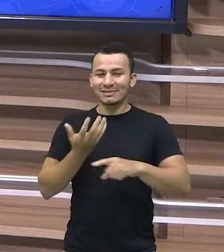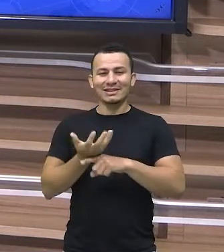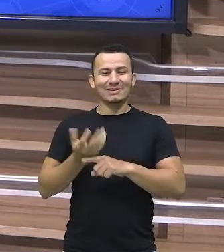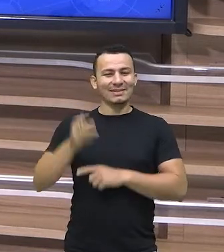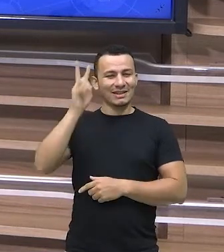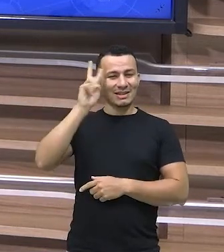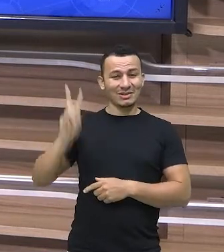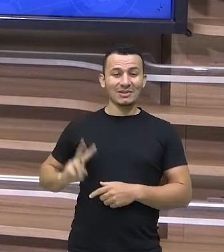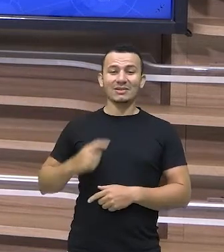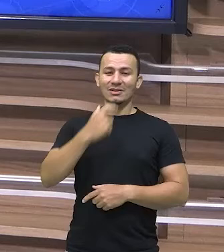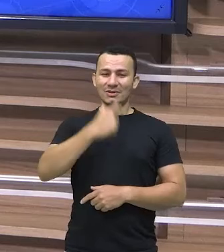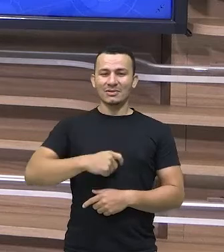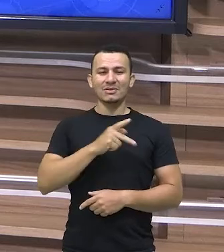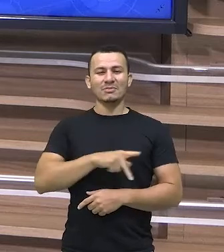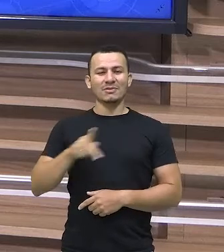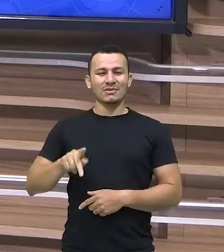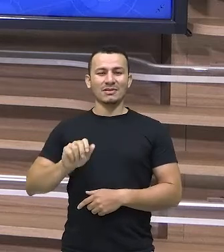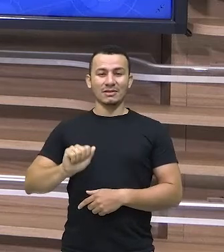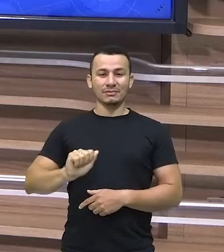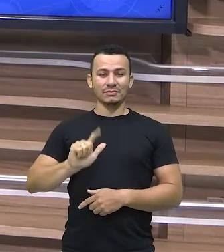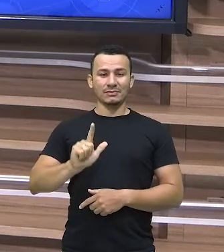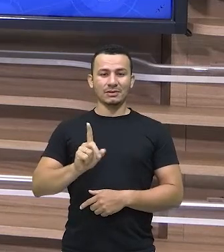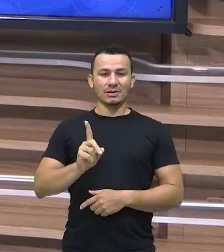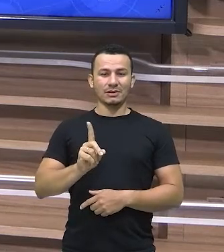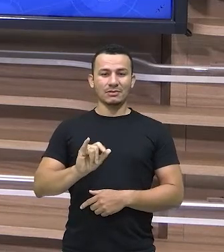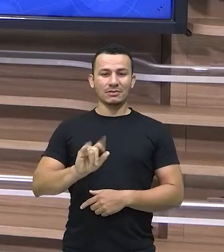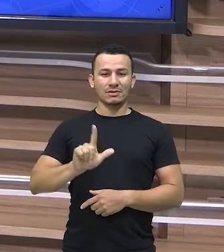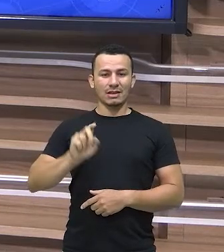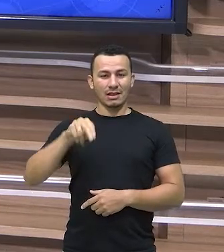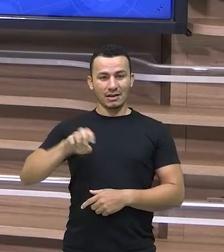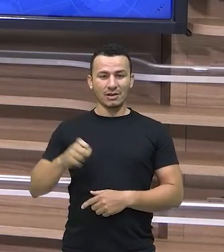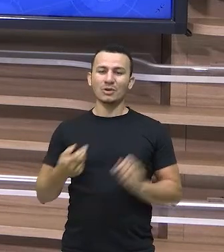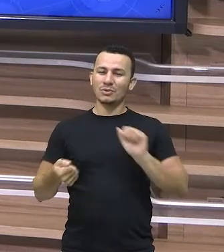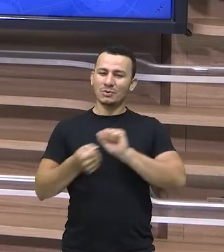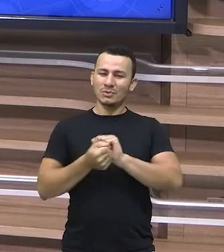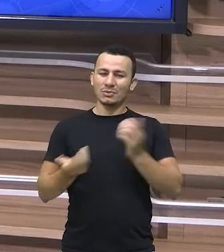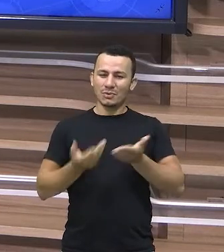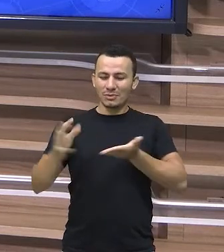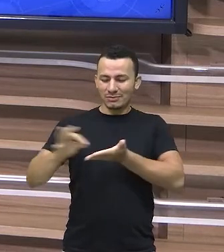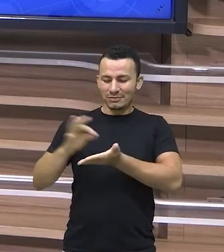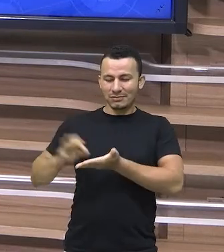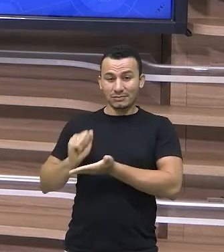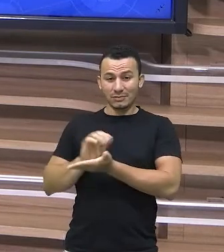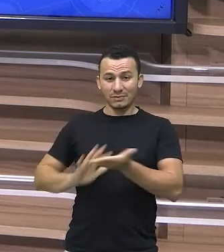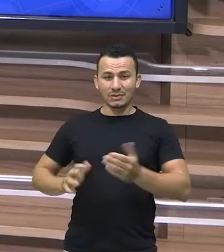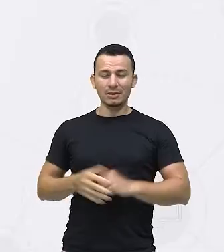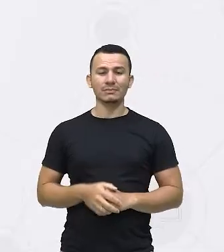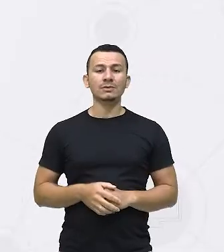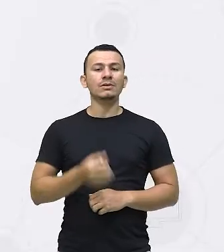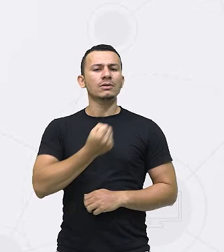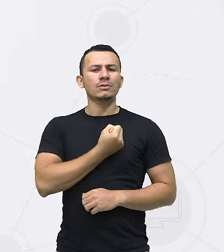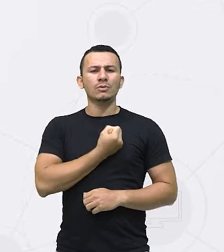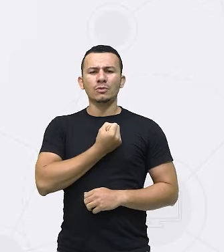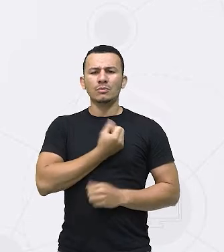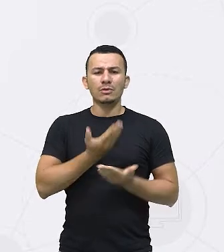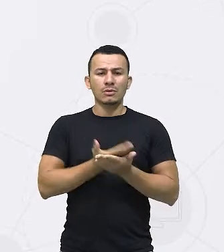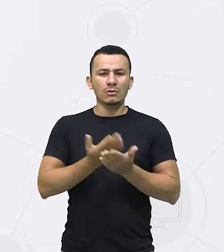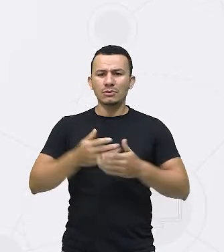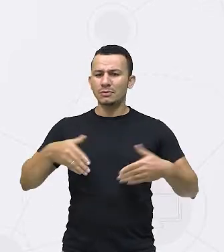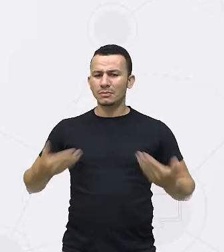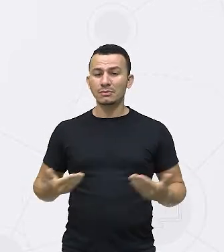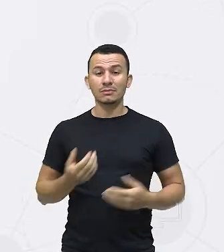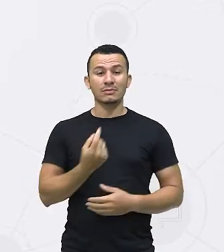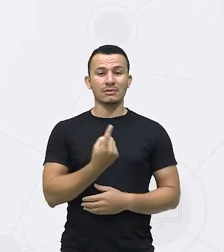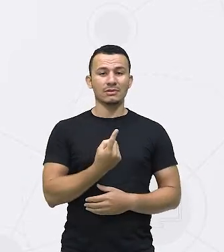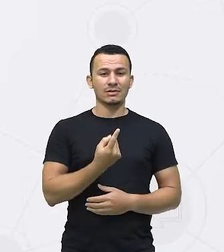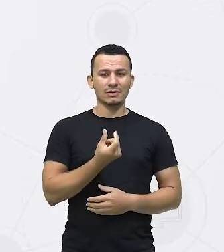Sou a professora Odilene Santiago e vou estar aqui com vocês nesse momento aí de correção. A nossa aula de hoje é a aula de número 167,